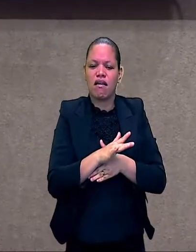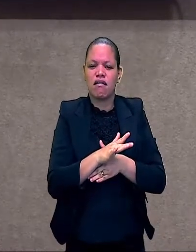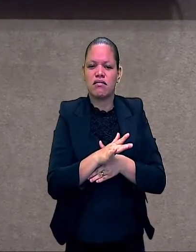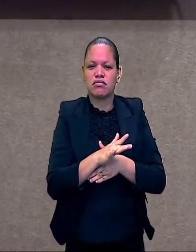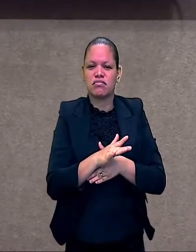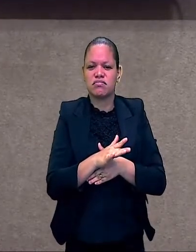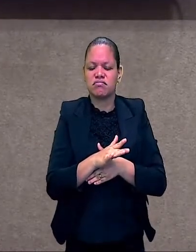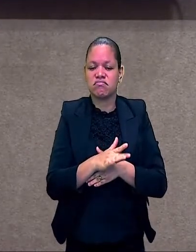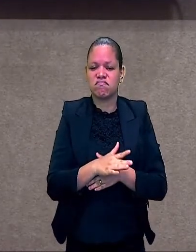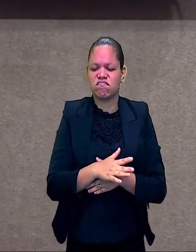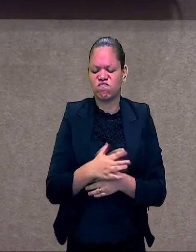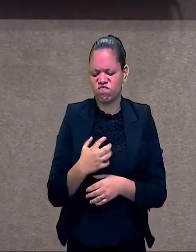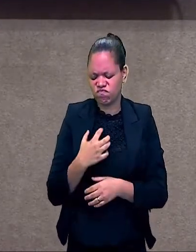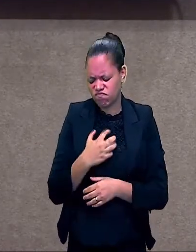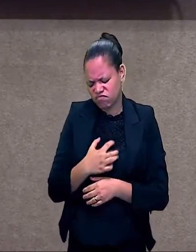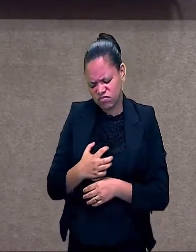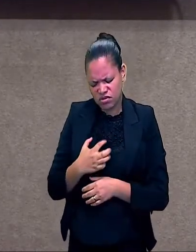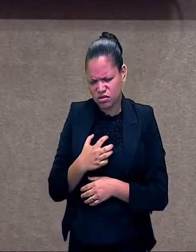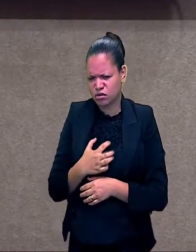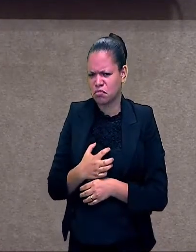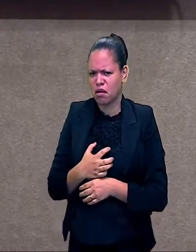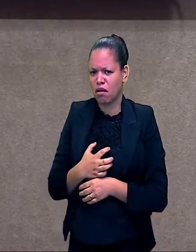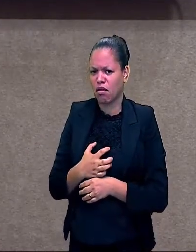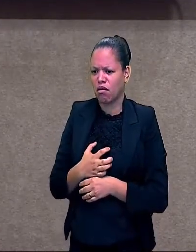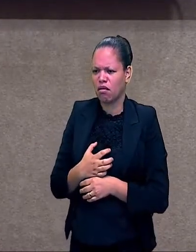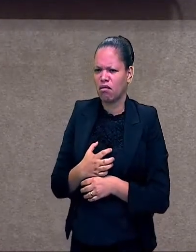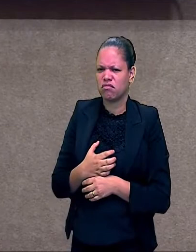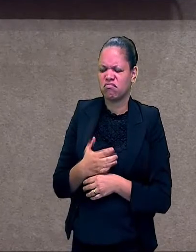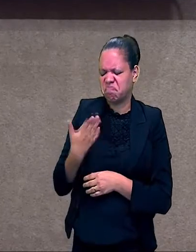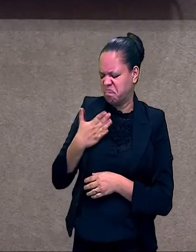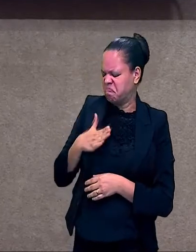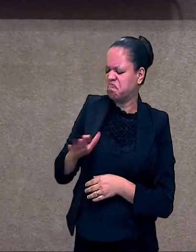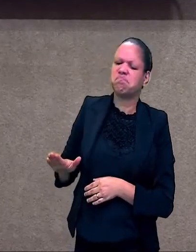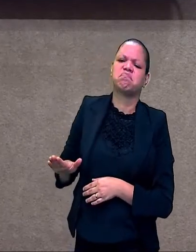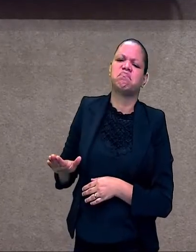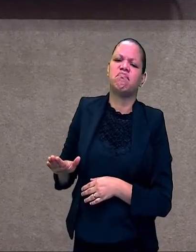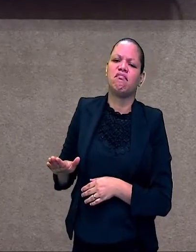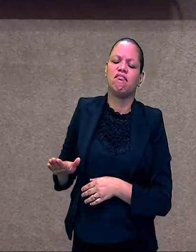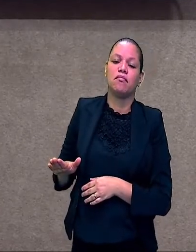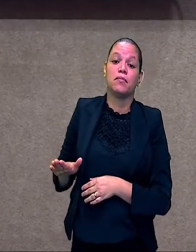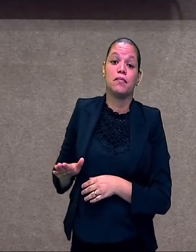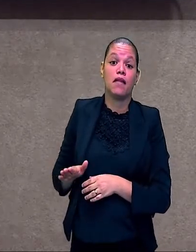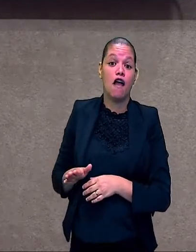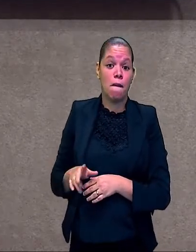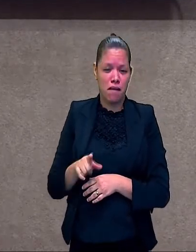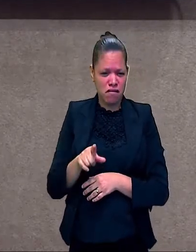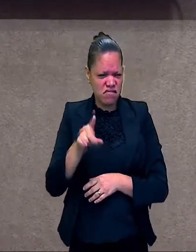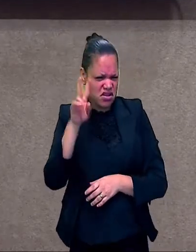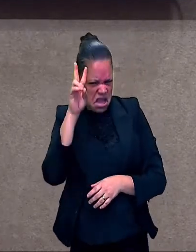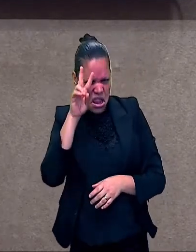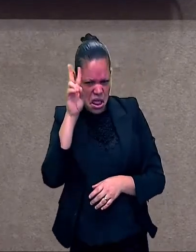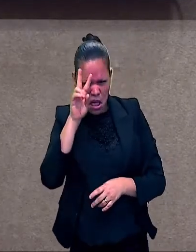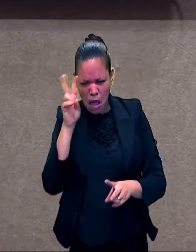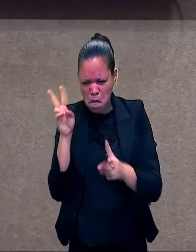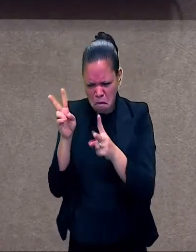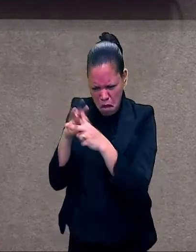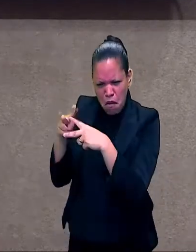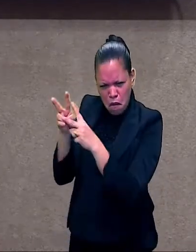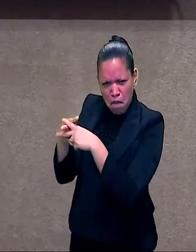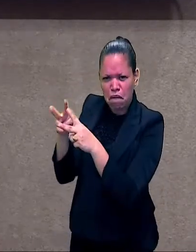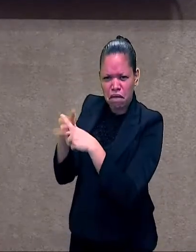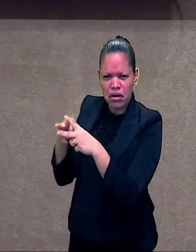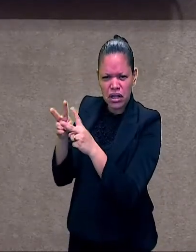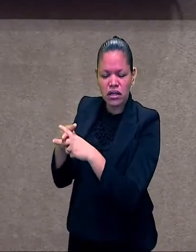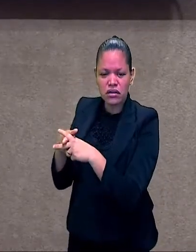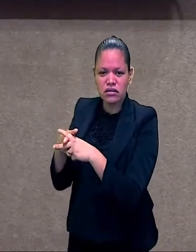certo? Mas existiam outros que também queriam, lembra dos conflitos que nós falamos? Foram só os portugueses que